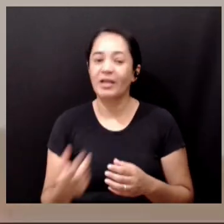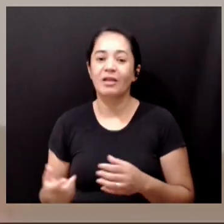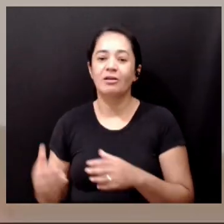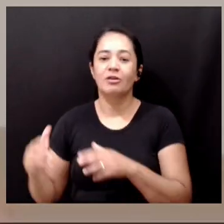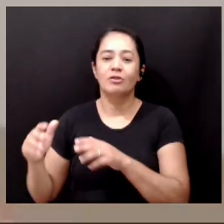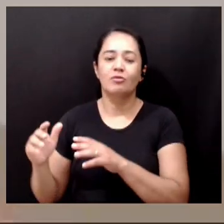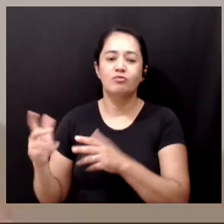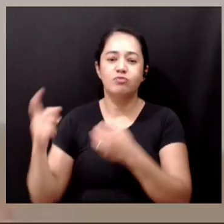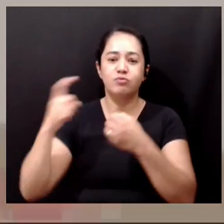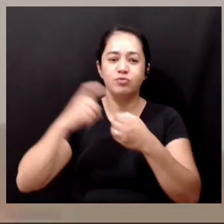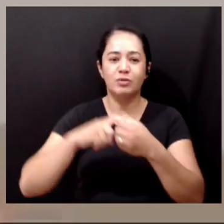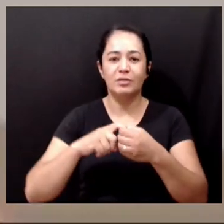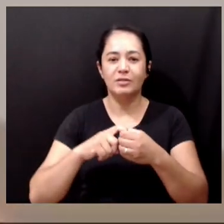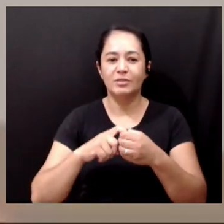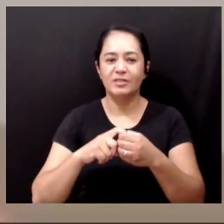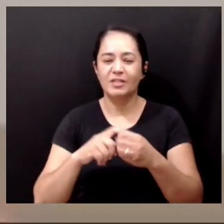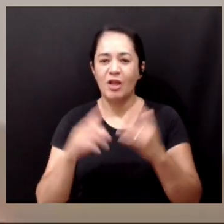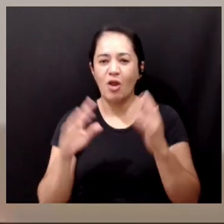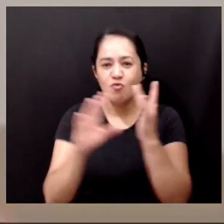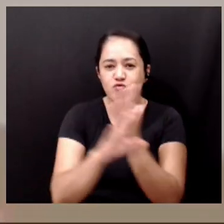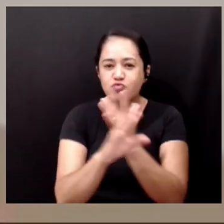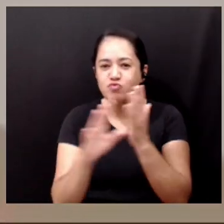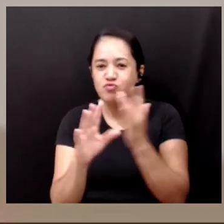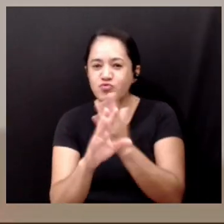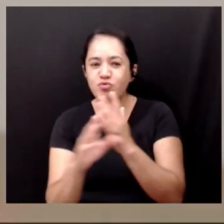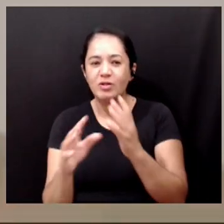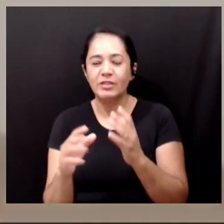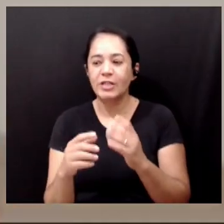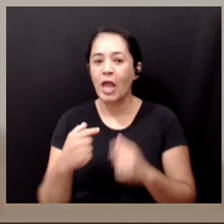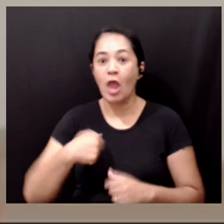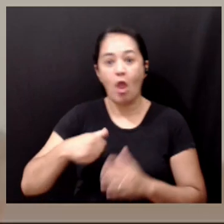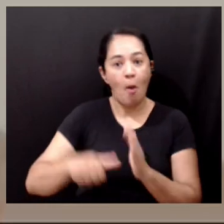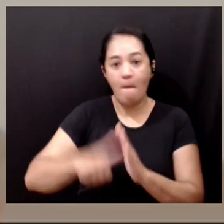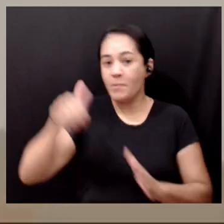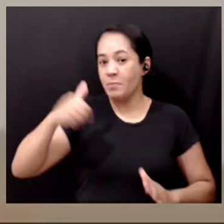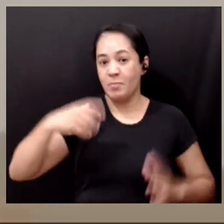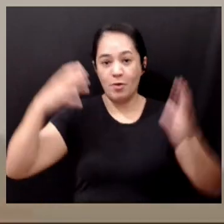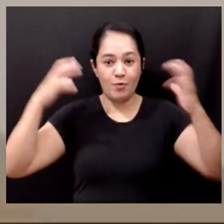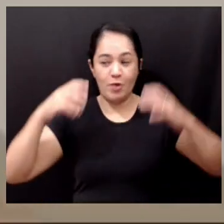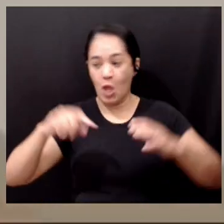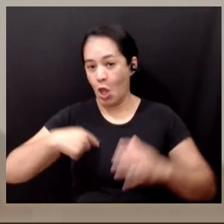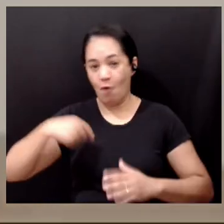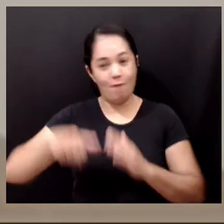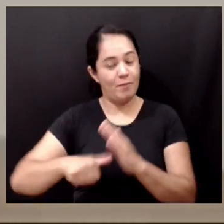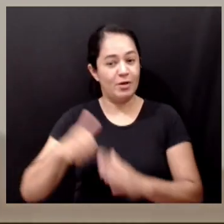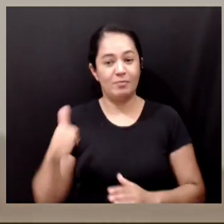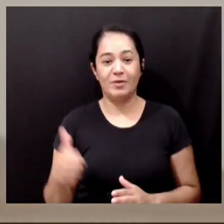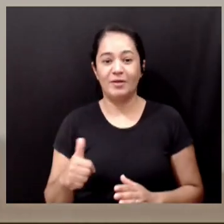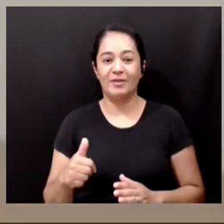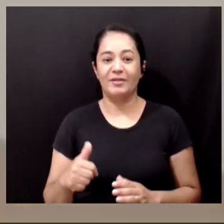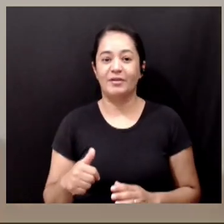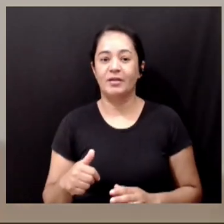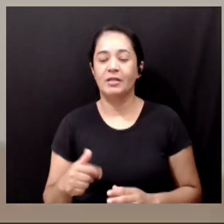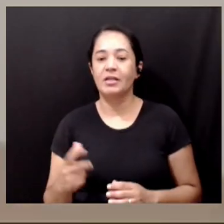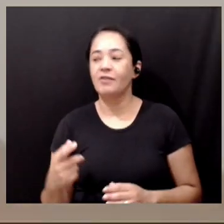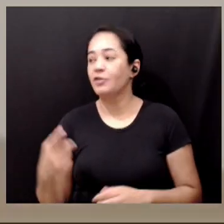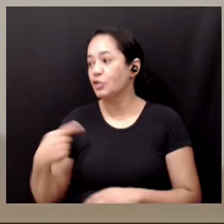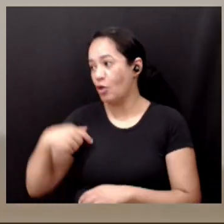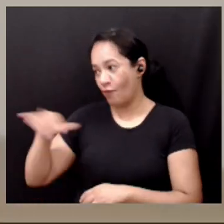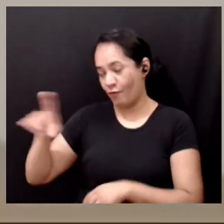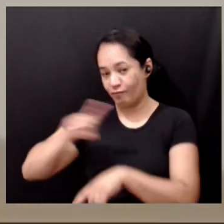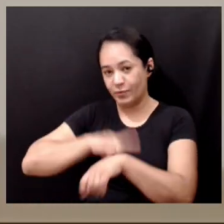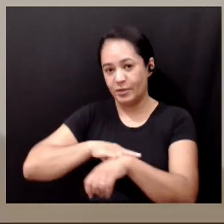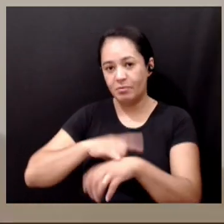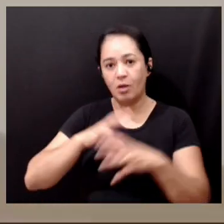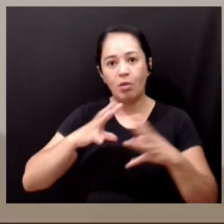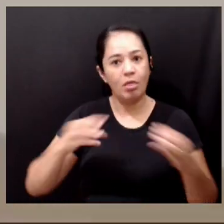de quem vai tomar banho primeiro, o que nós vamos comer. O Guilherme falou, vou no banheiro, já volto. Desapareceu, voltou. E aí,